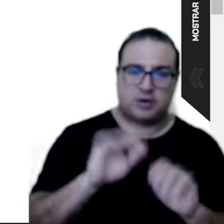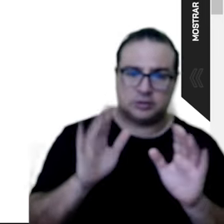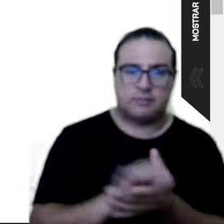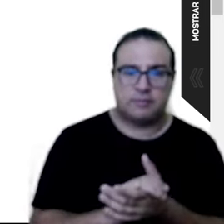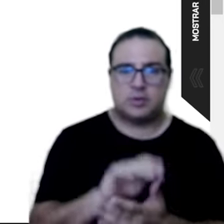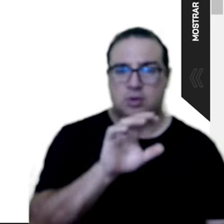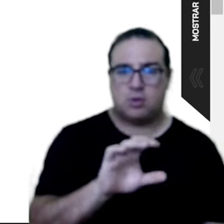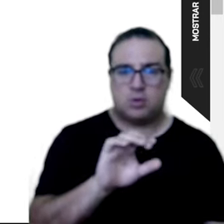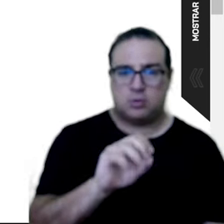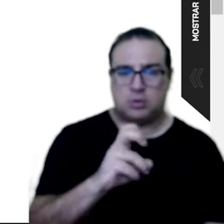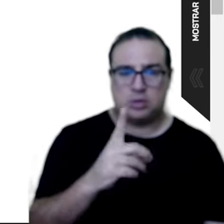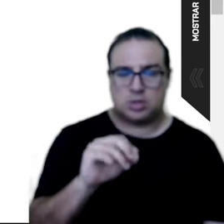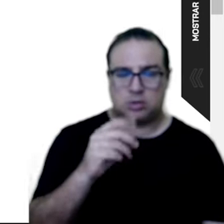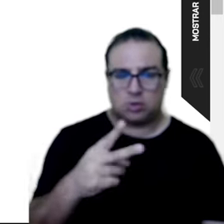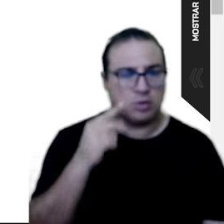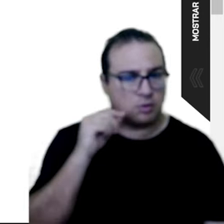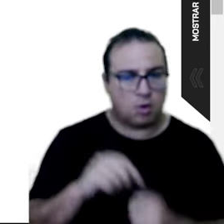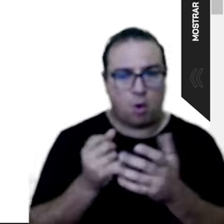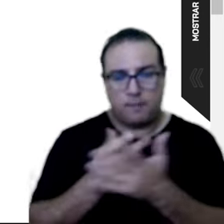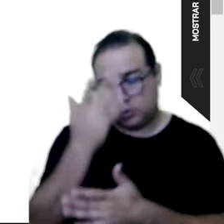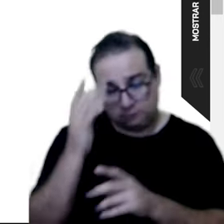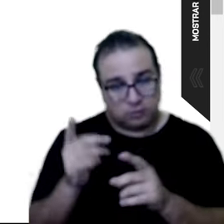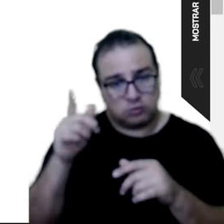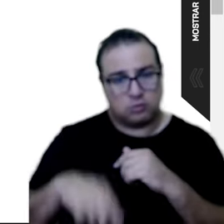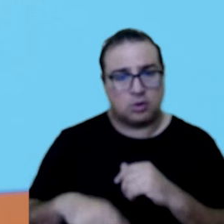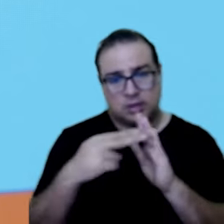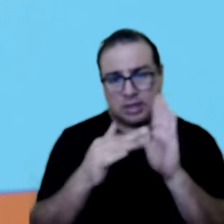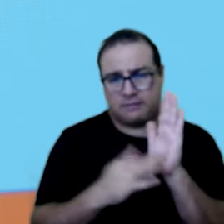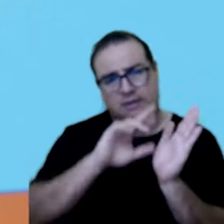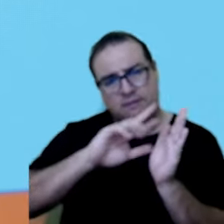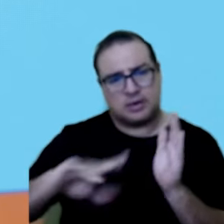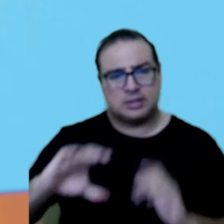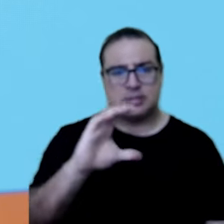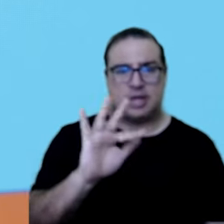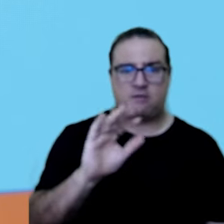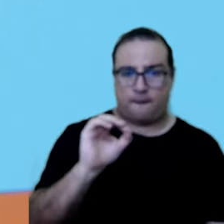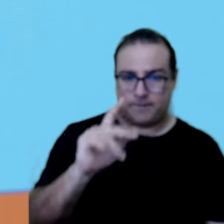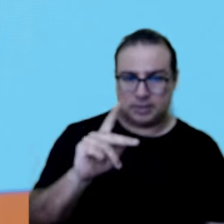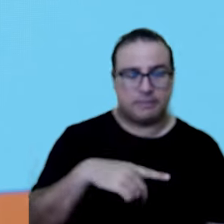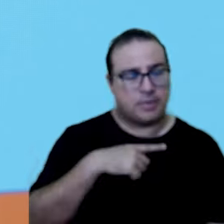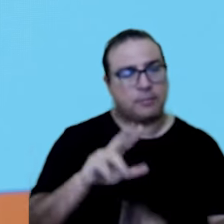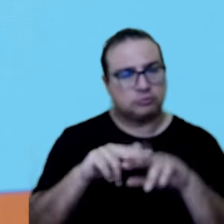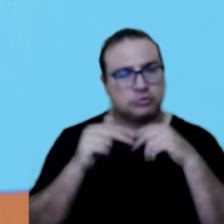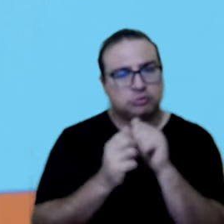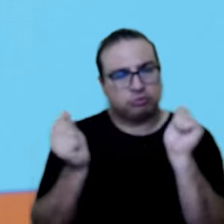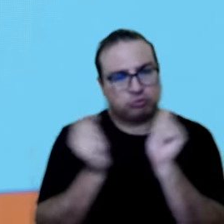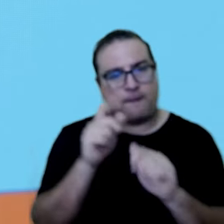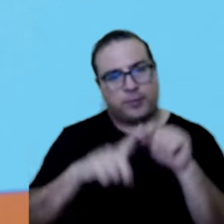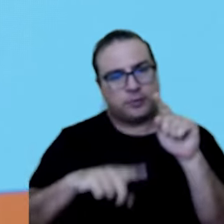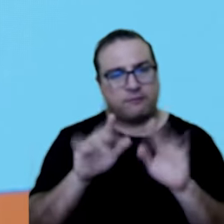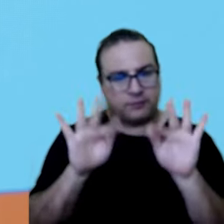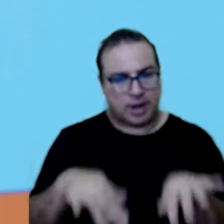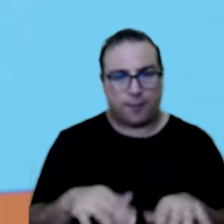faço e 5102 venda de produto que eu compro de alguém e revendo então na mesma nota podem ter várias cfops né E aí aqui eu vinculo ao